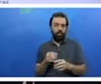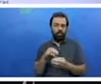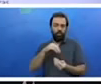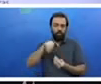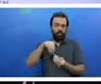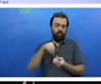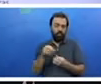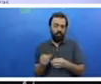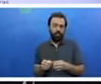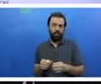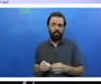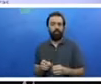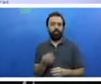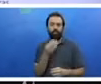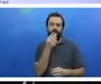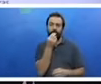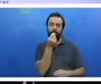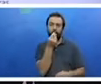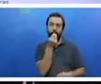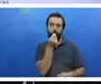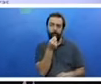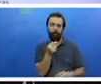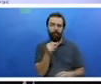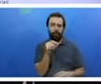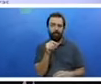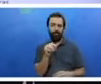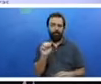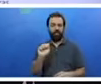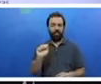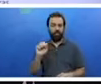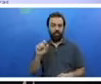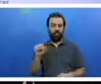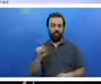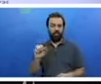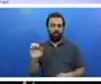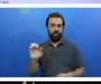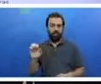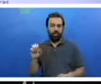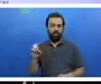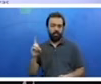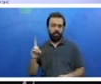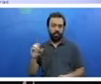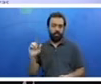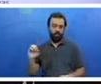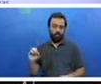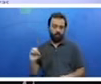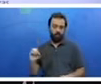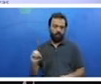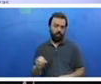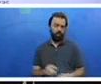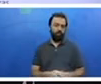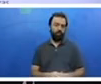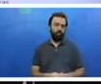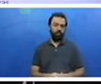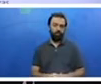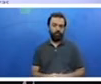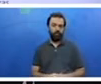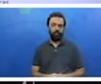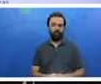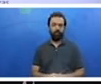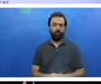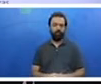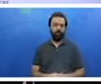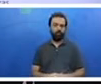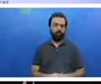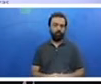devemos provar um ácido para sentir esse sabor, pois pode ser perigoso, exceto se for uma fruta ou um